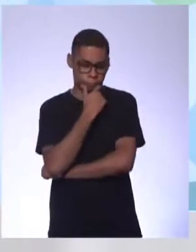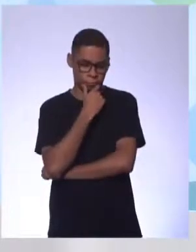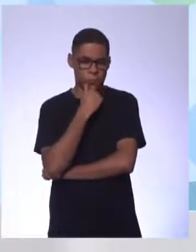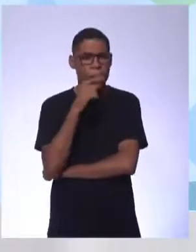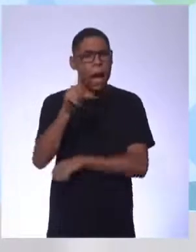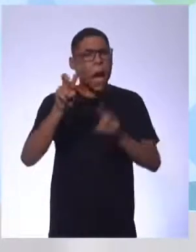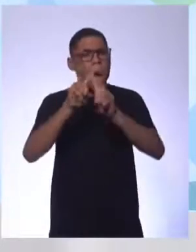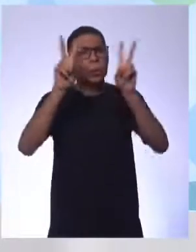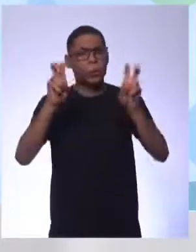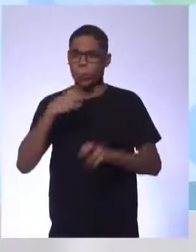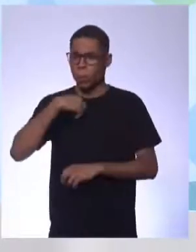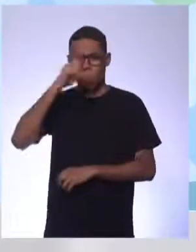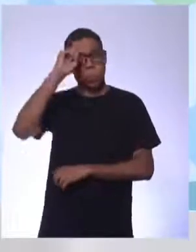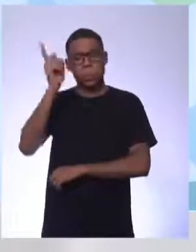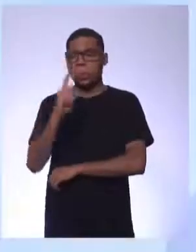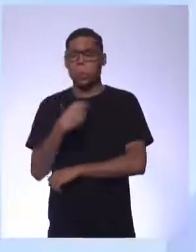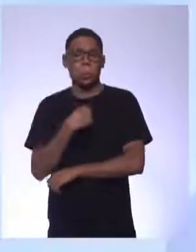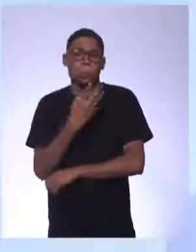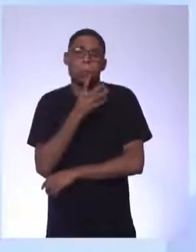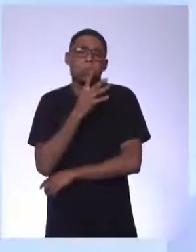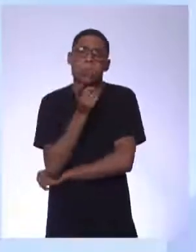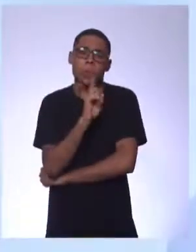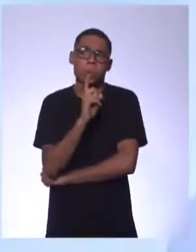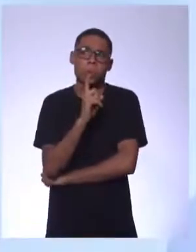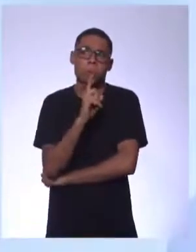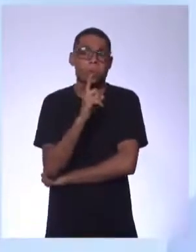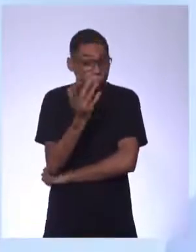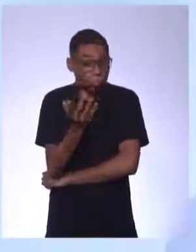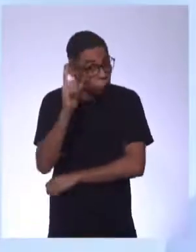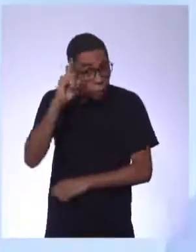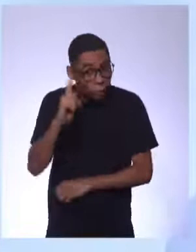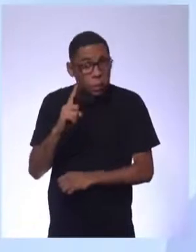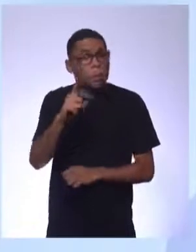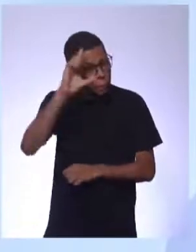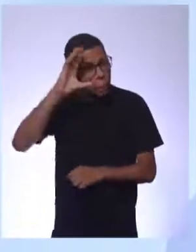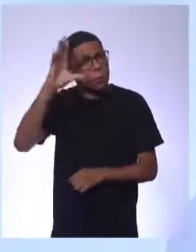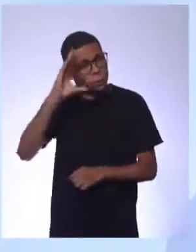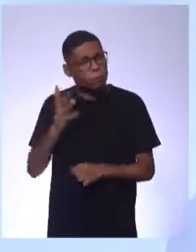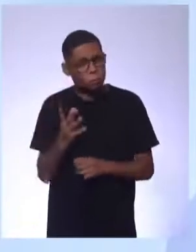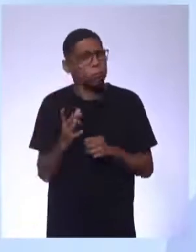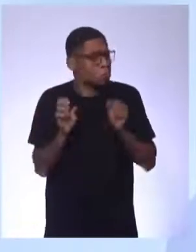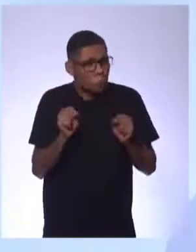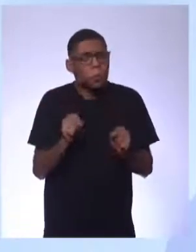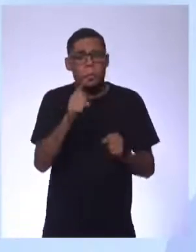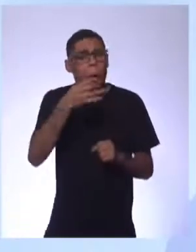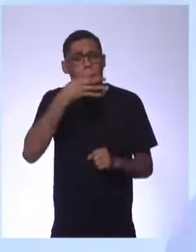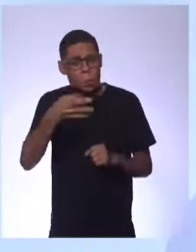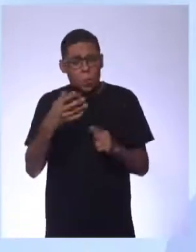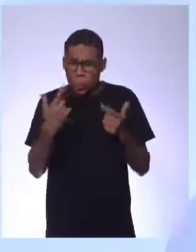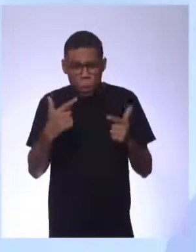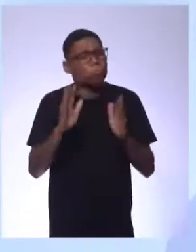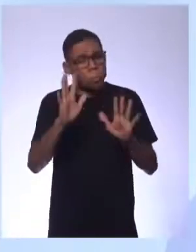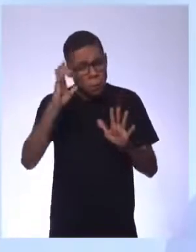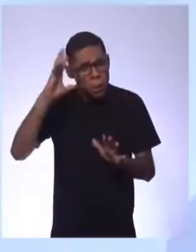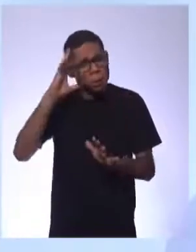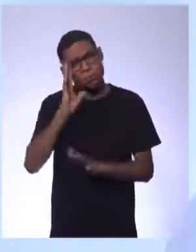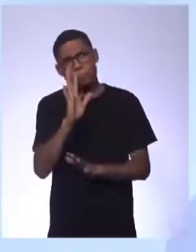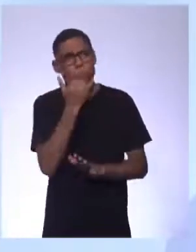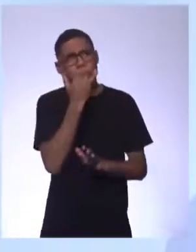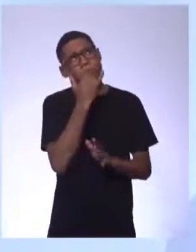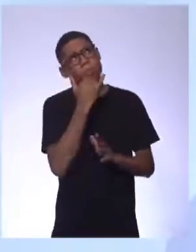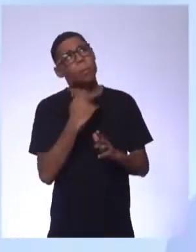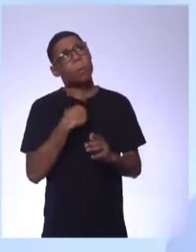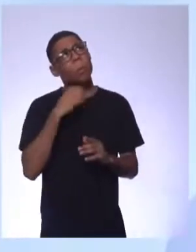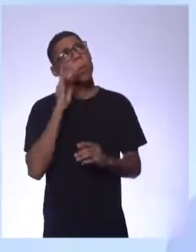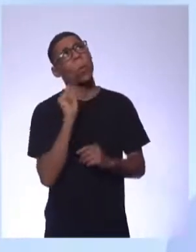o assunto. Se você não sabe o que você pensa sobre o assunto, então pense a respeito. Você tem o direito de não ter opinião. Falamos isso no começo da aula. Olha, não sei o